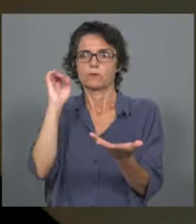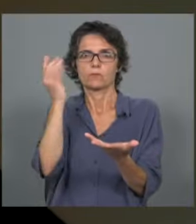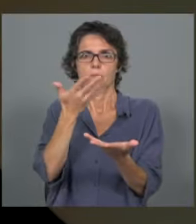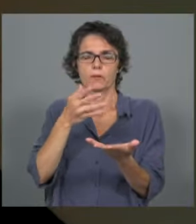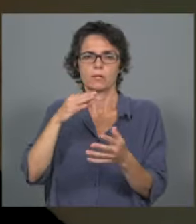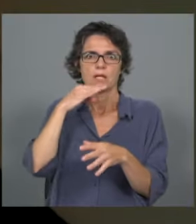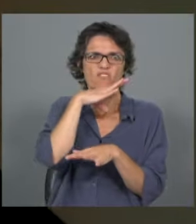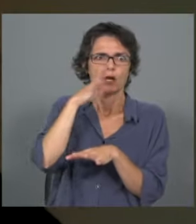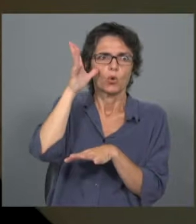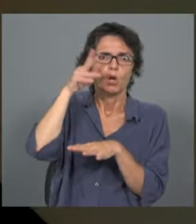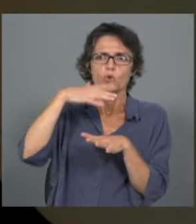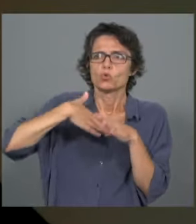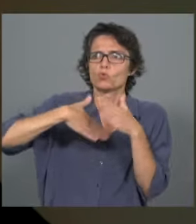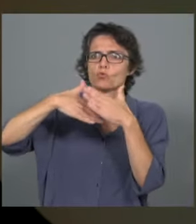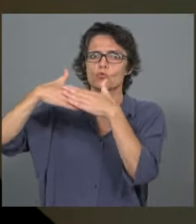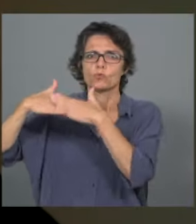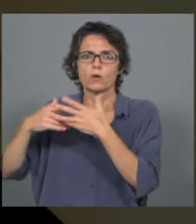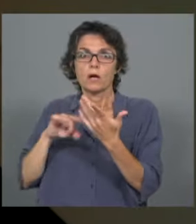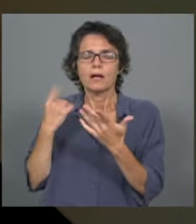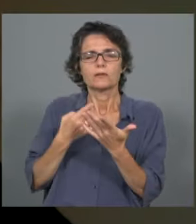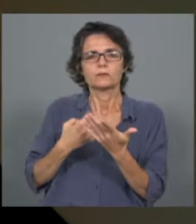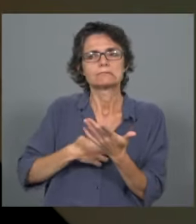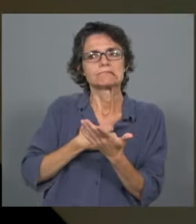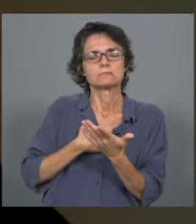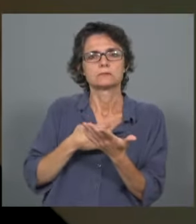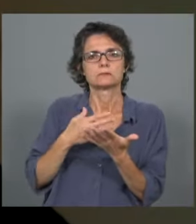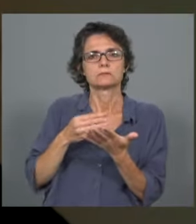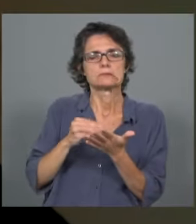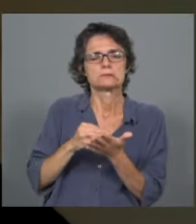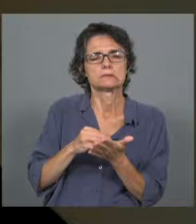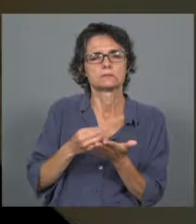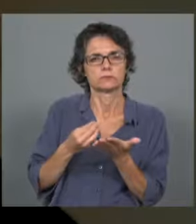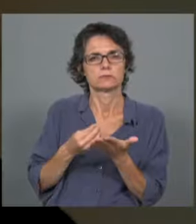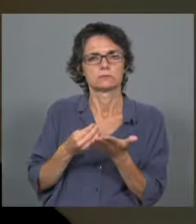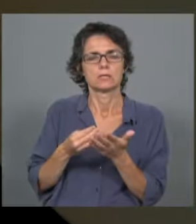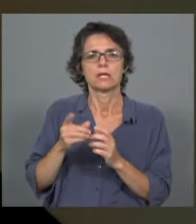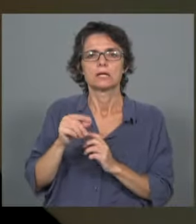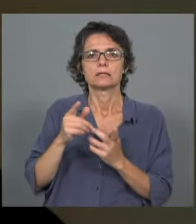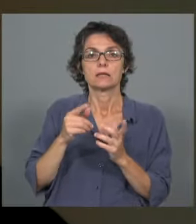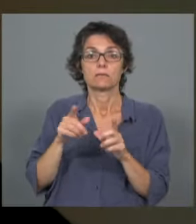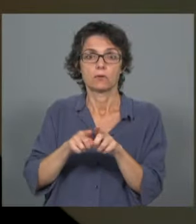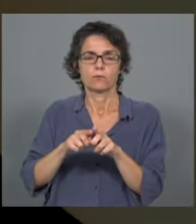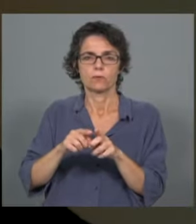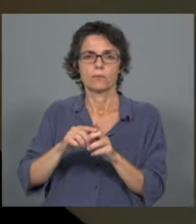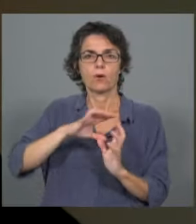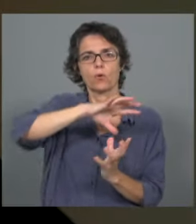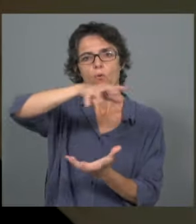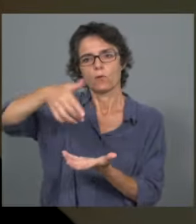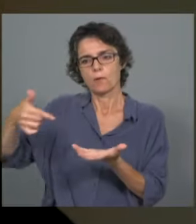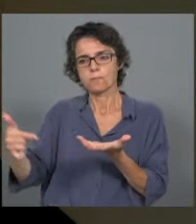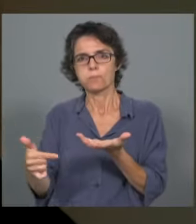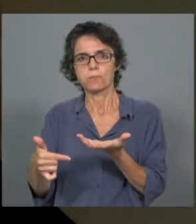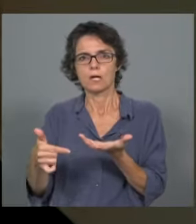calor, e infelizmente são os mais pobres e os nossos irmãos do hemisfério sul que às vezes pouco